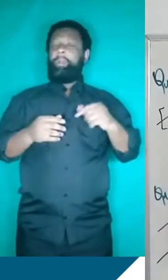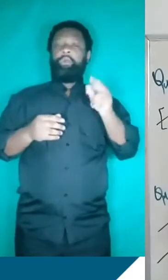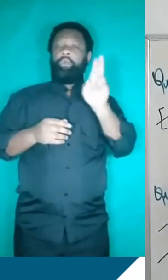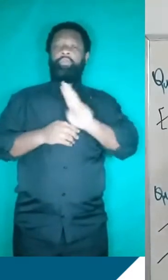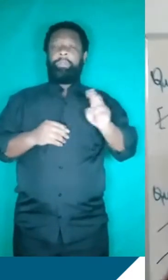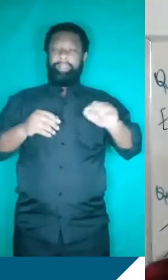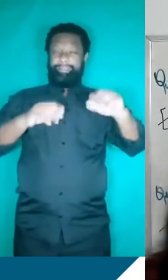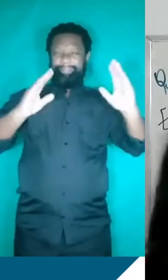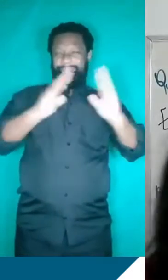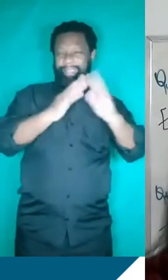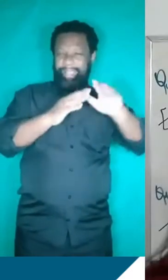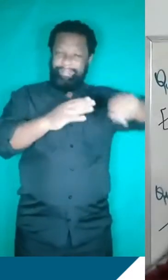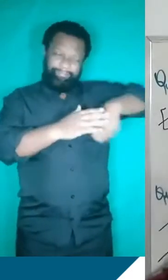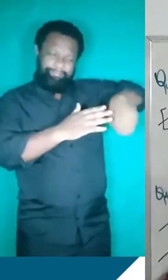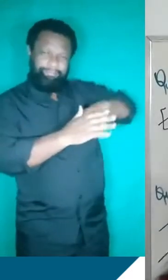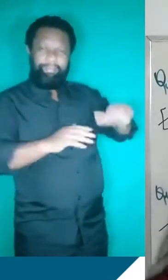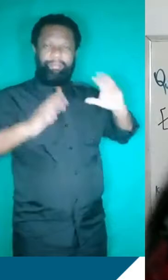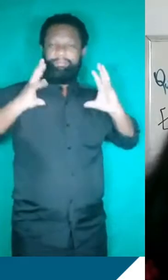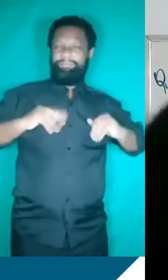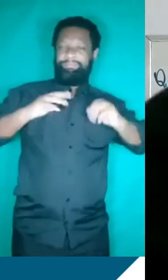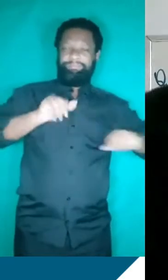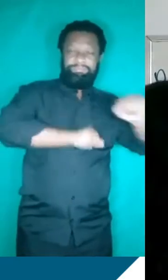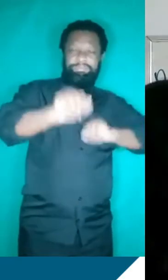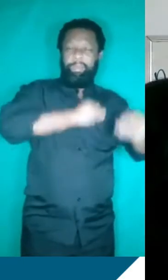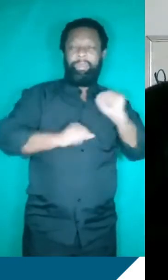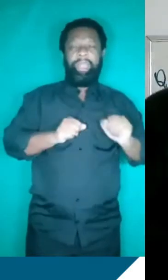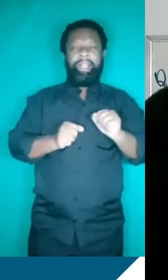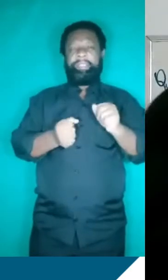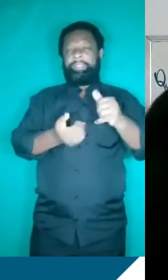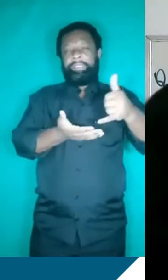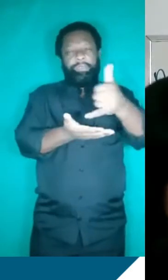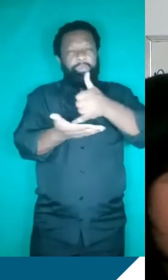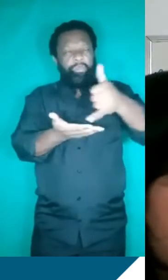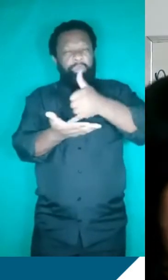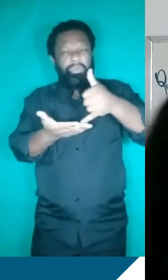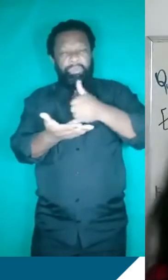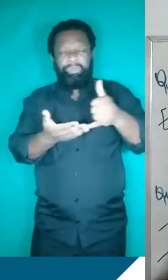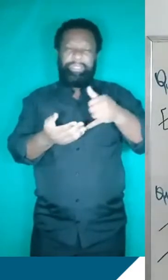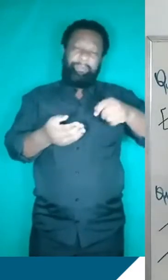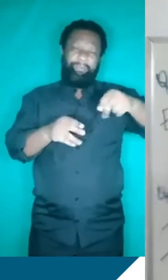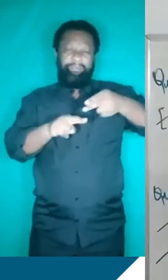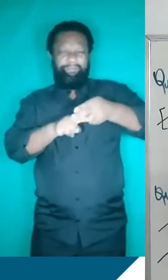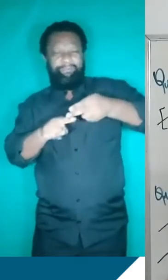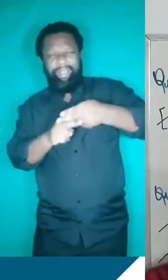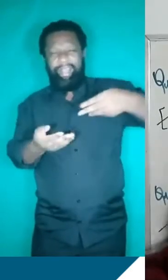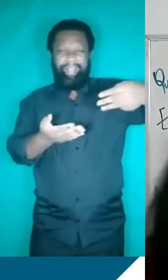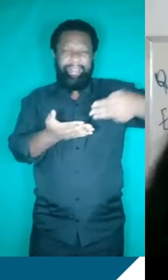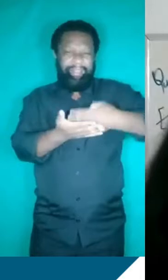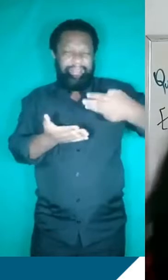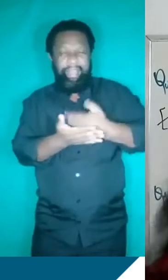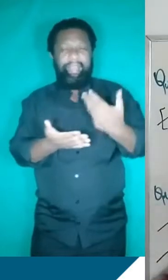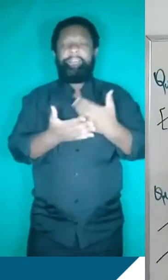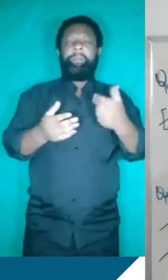de limpeza comum na cozinha consiste na remoção da gordura de panelas e utensílios como garfos e facas.